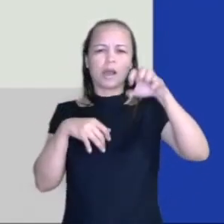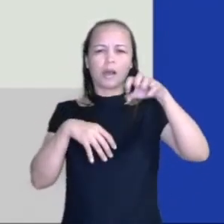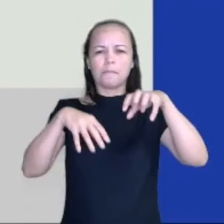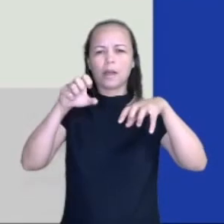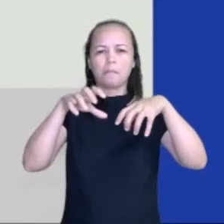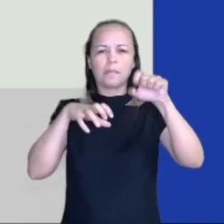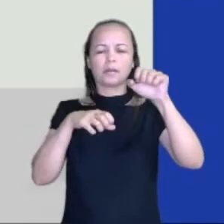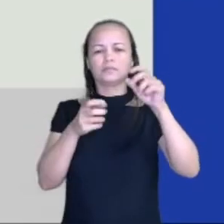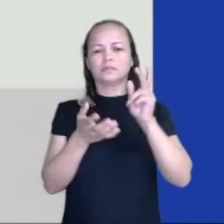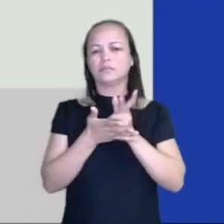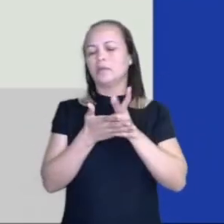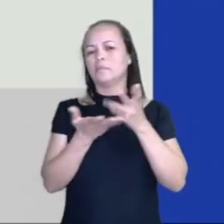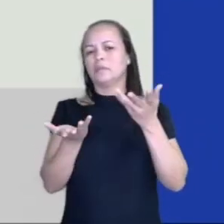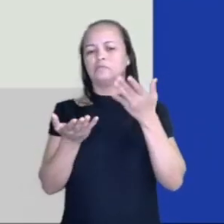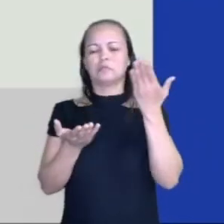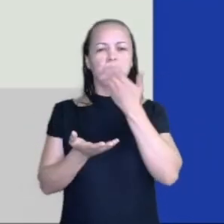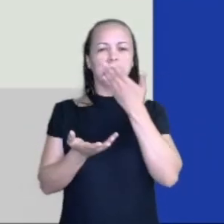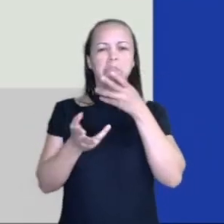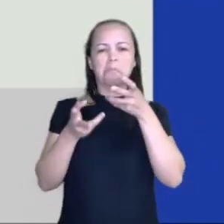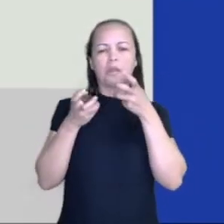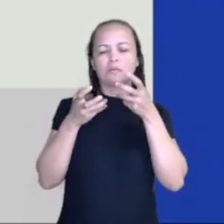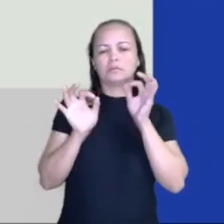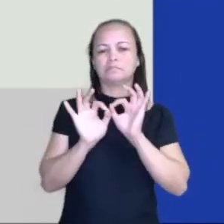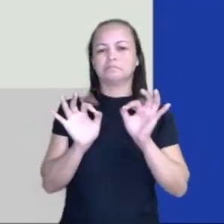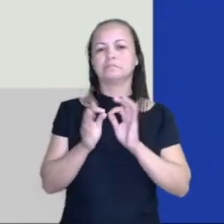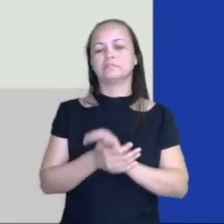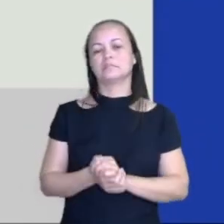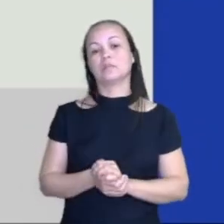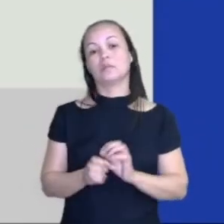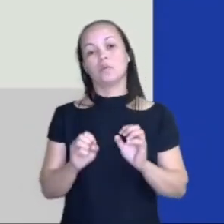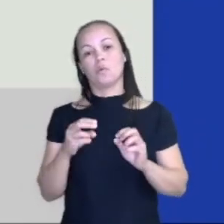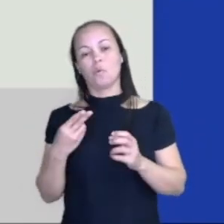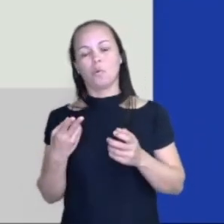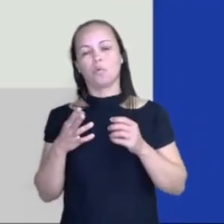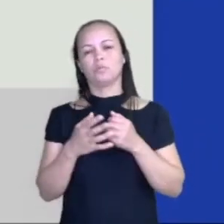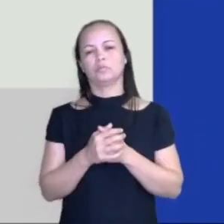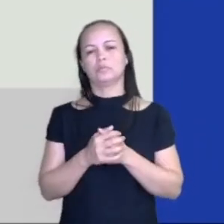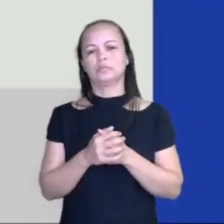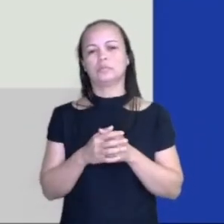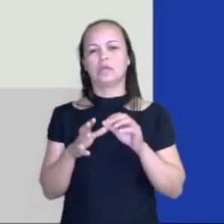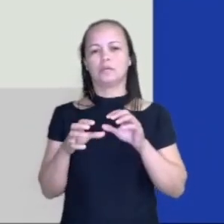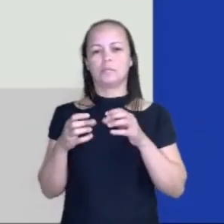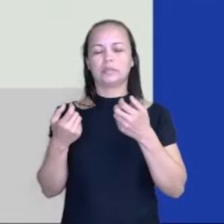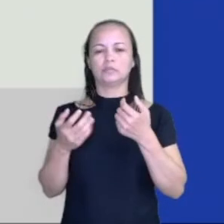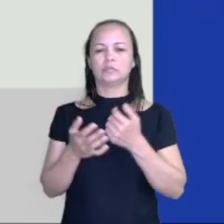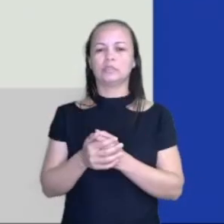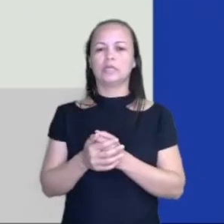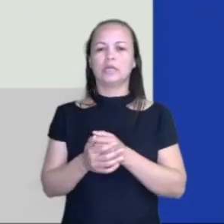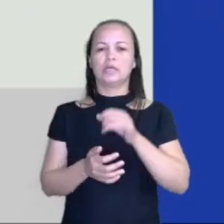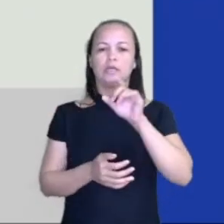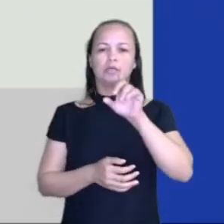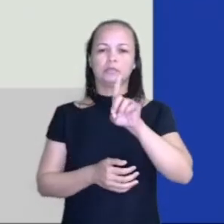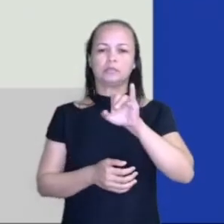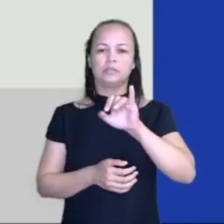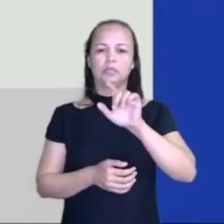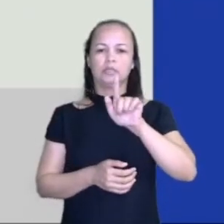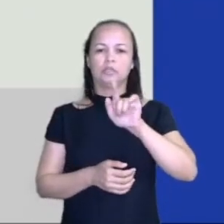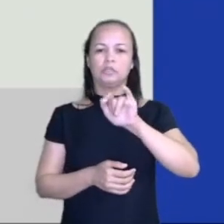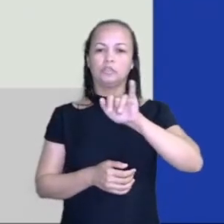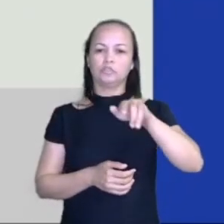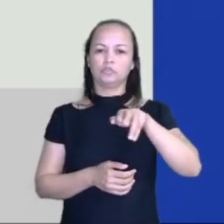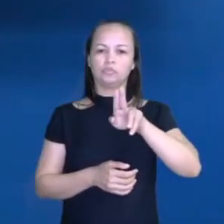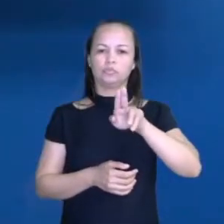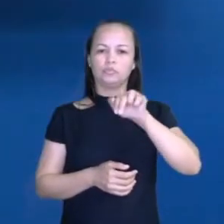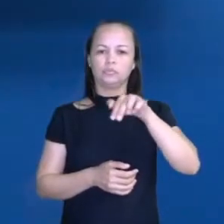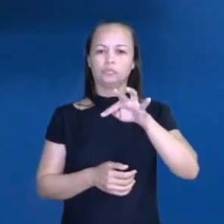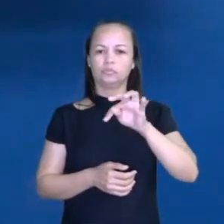e sobrecarga elétrica né ocasionando o desarmamento de disjuntor O que é disjuntores essa